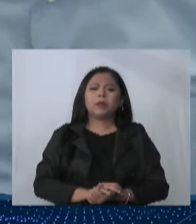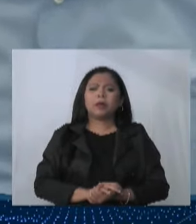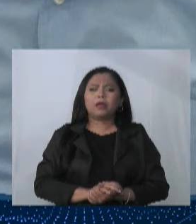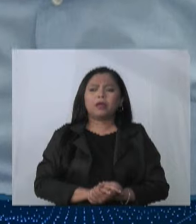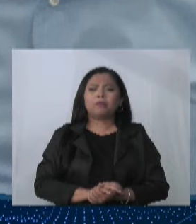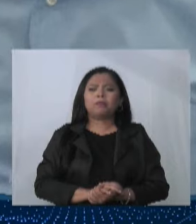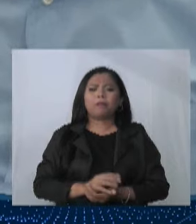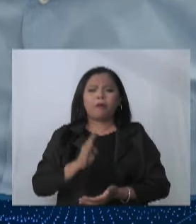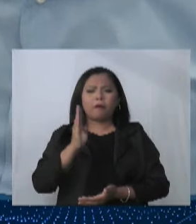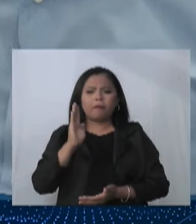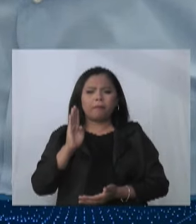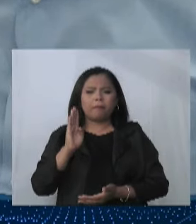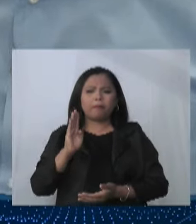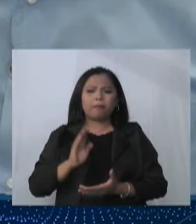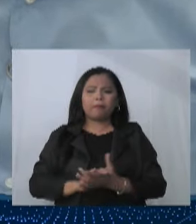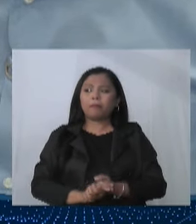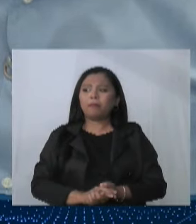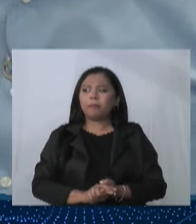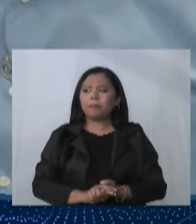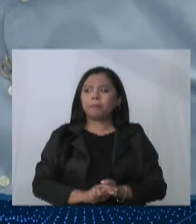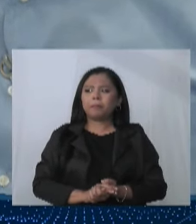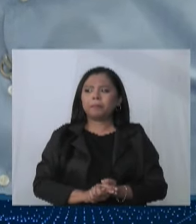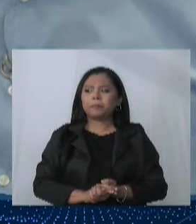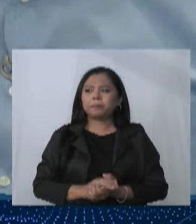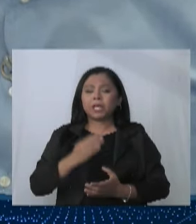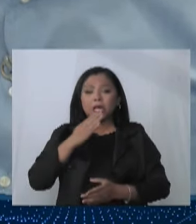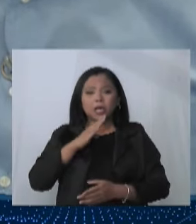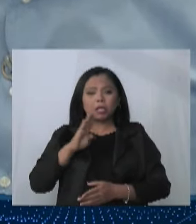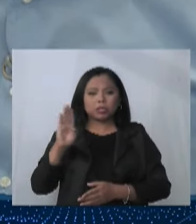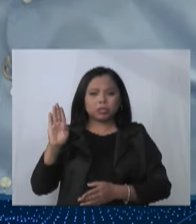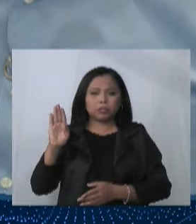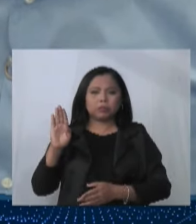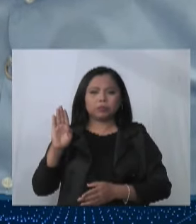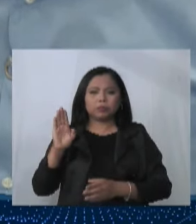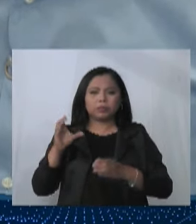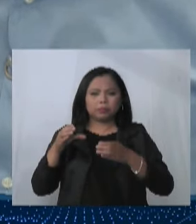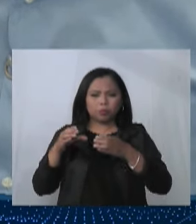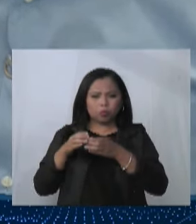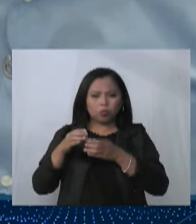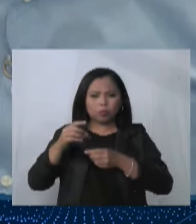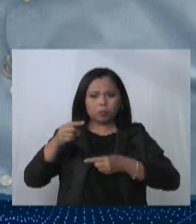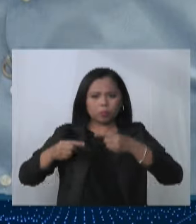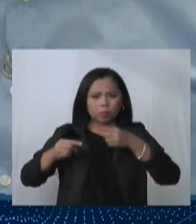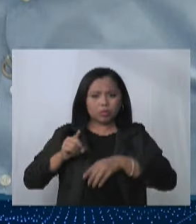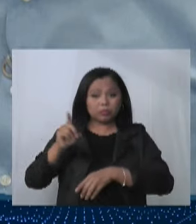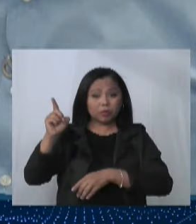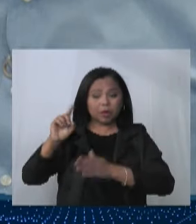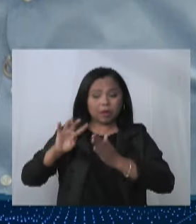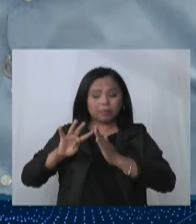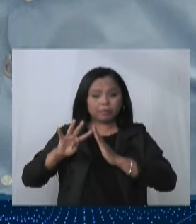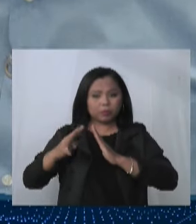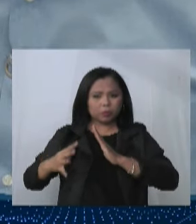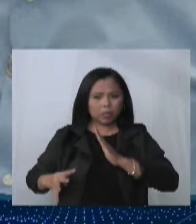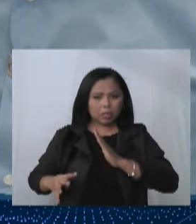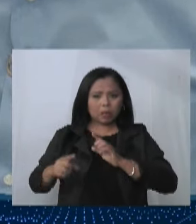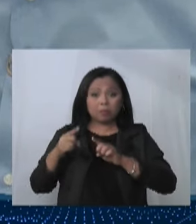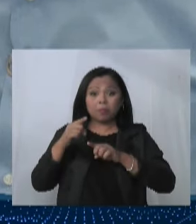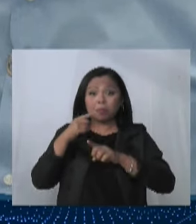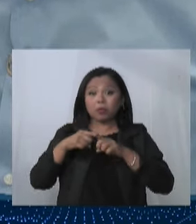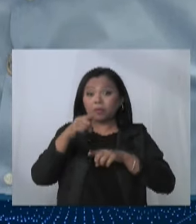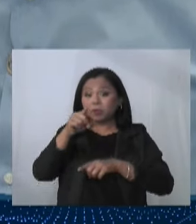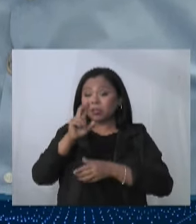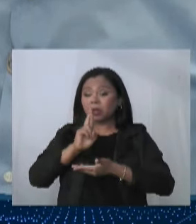e a candidatura do Karnak, porque na verdade vocês representam os mesmos interesses, os interesses